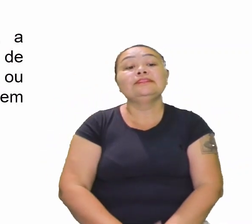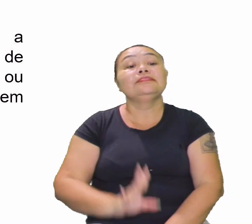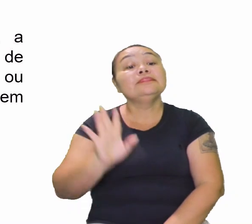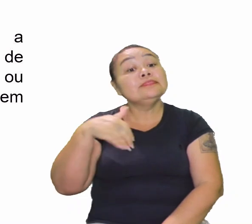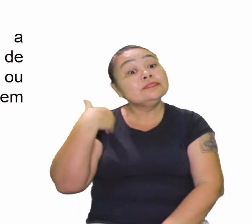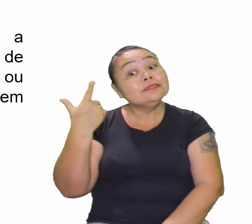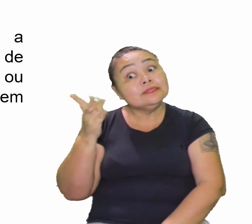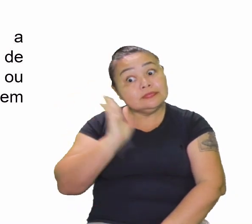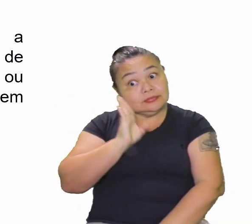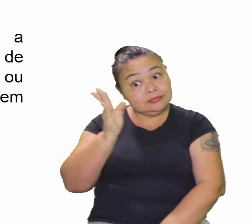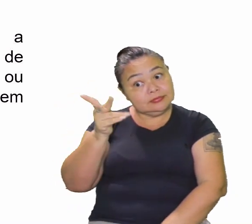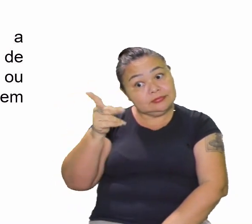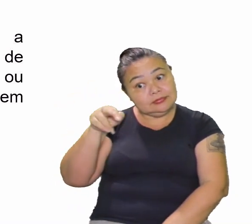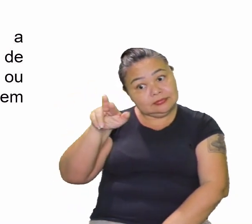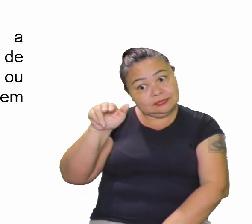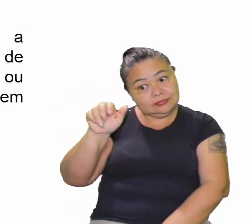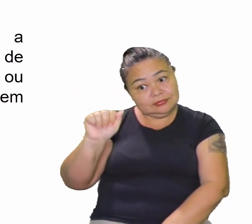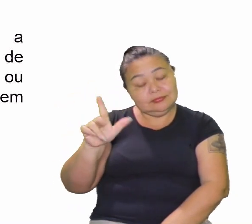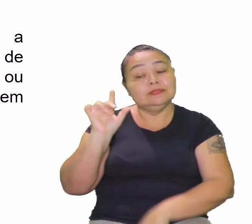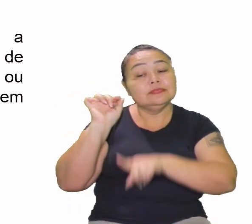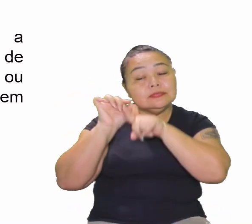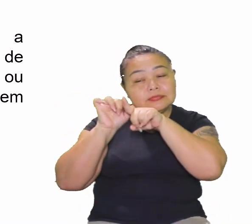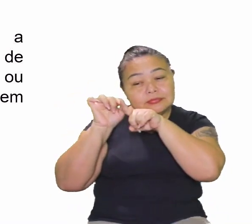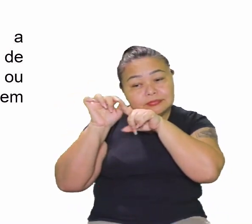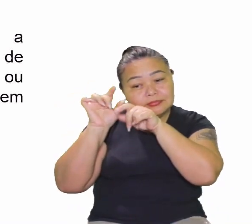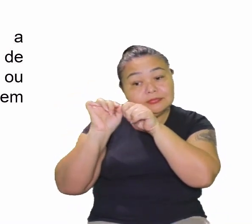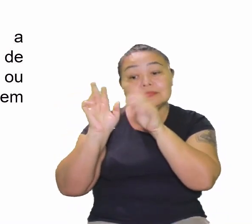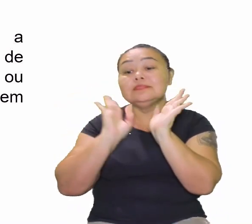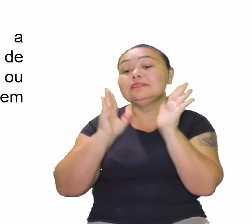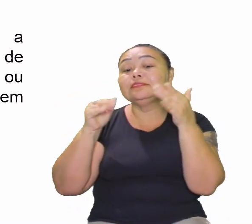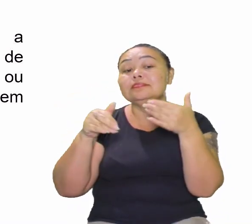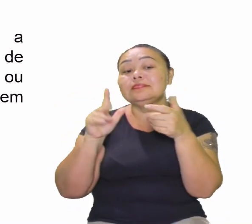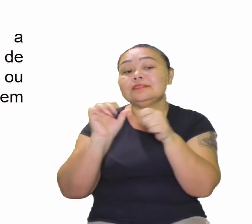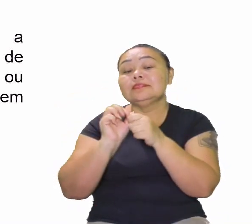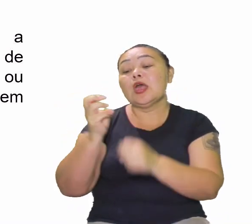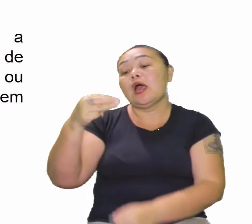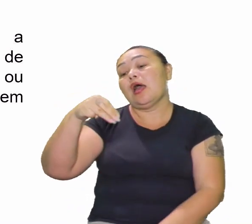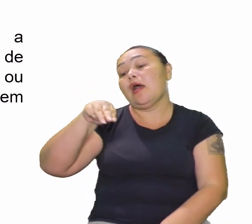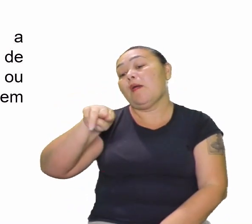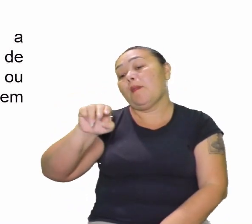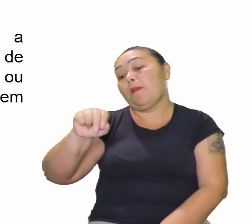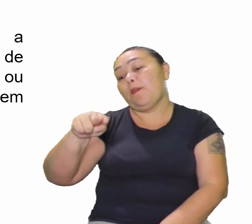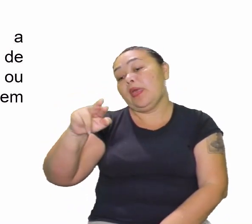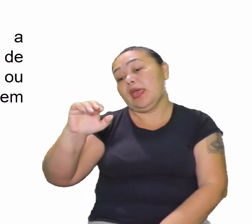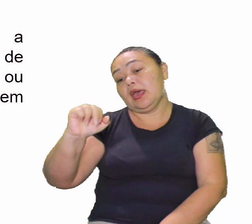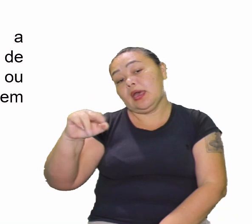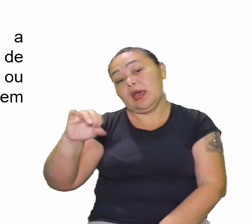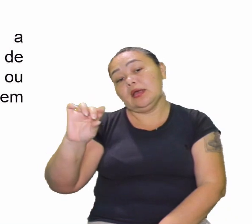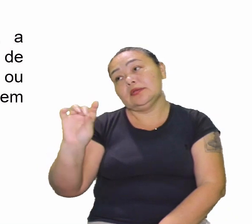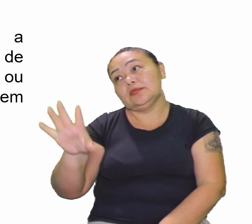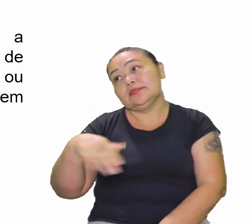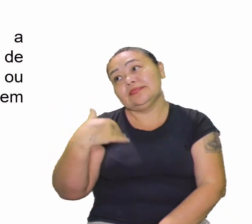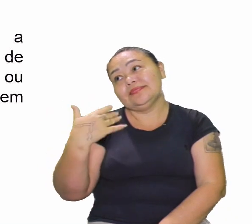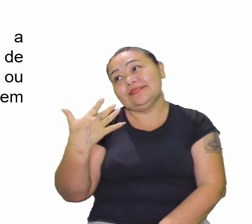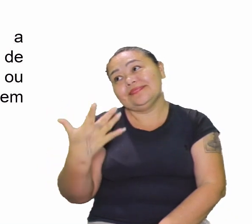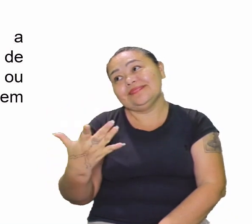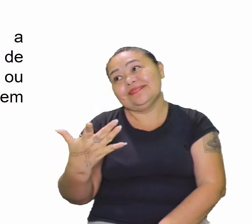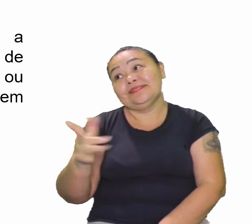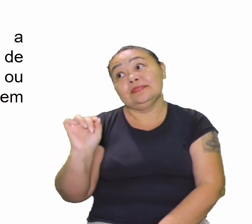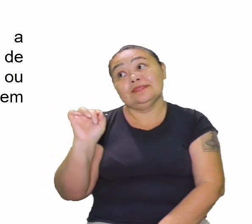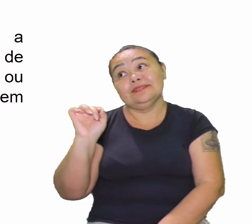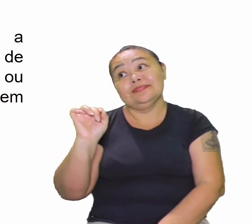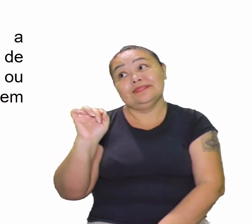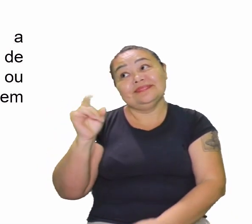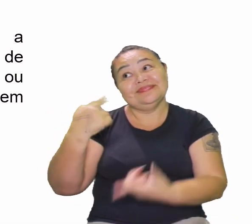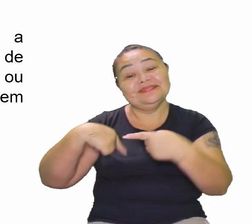essas pragas de formigas, a gente enfatizou aí o mecânico, que vai ter um efeito de várias